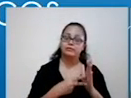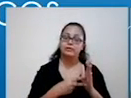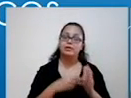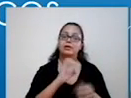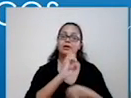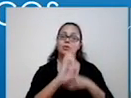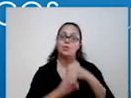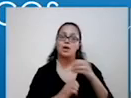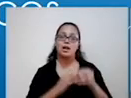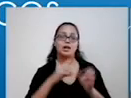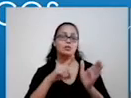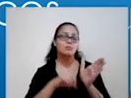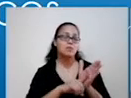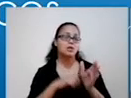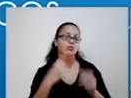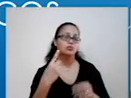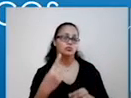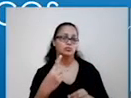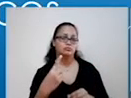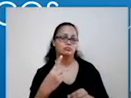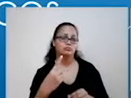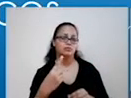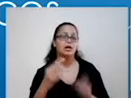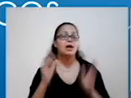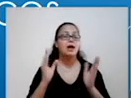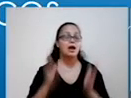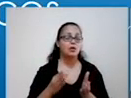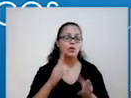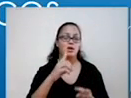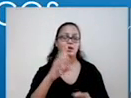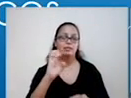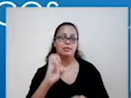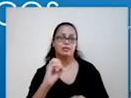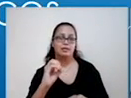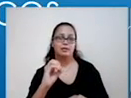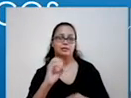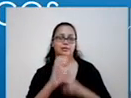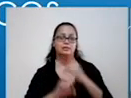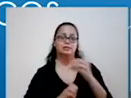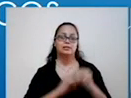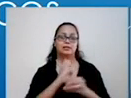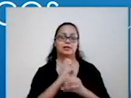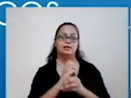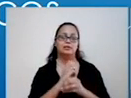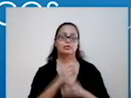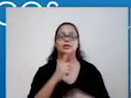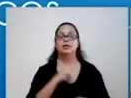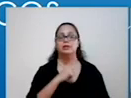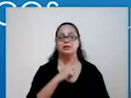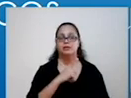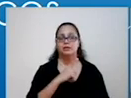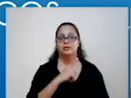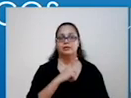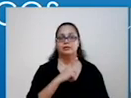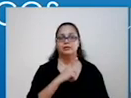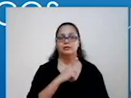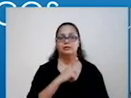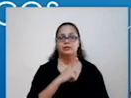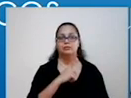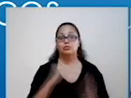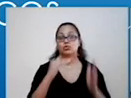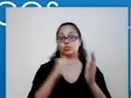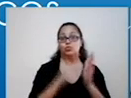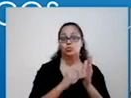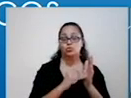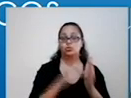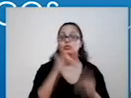ele teria 11, agora então ele tem 10 elétrons. Então, aqui nós temos um último exemplo